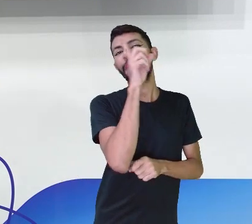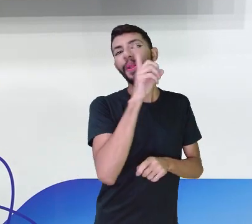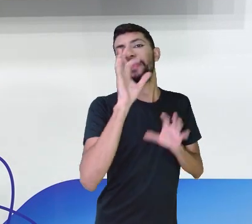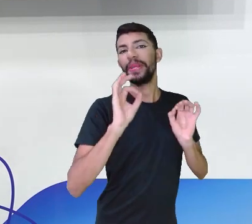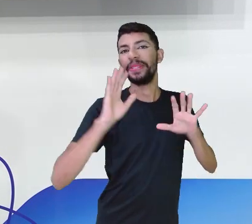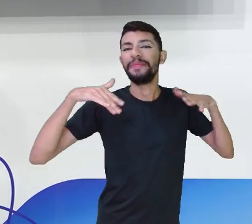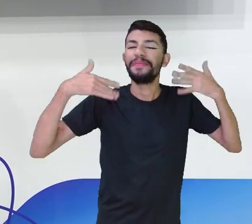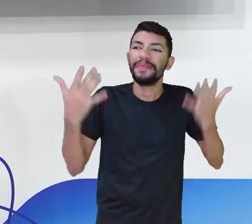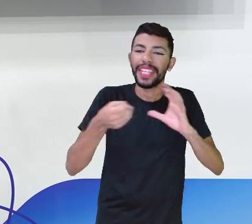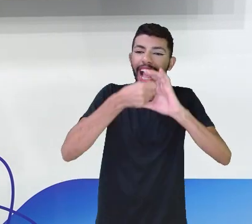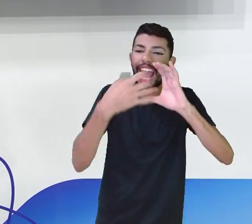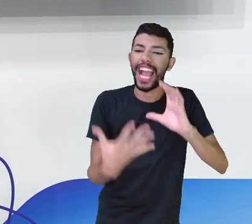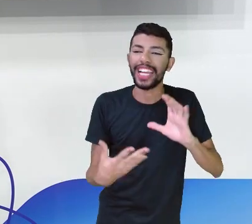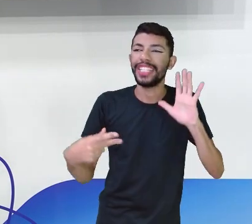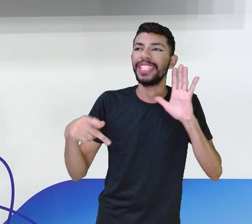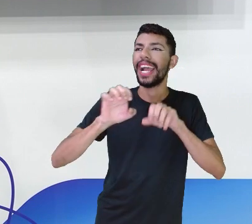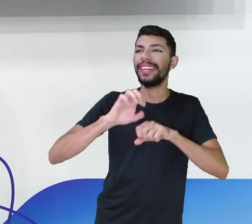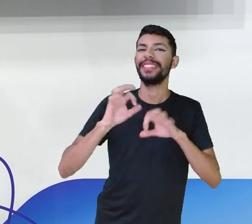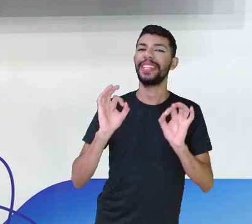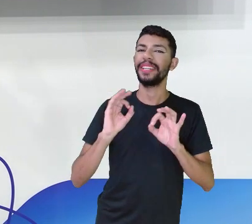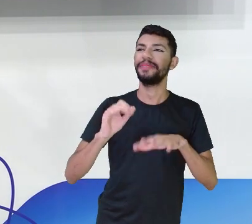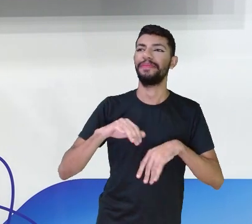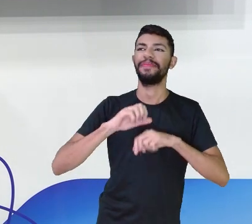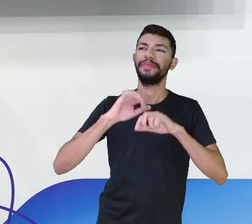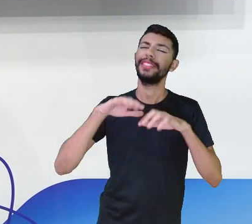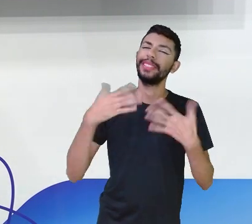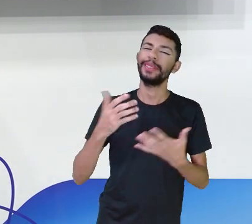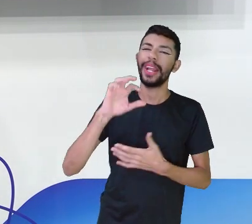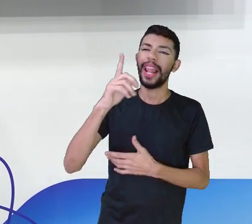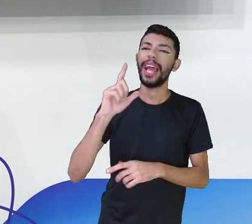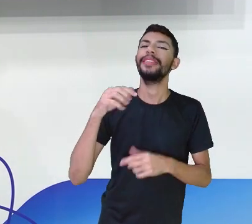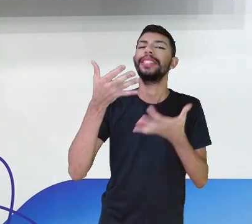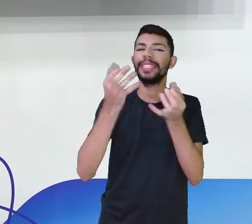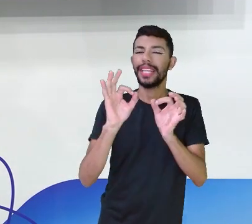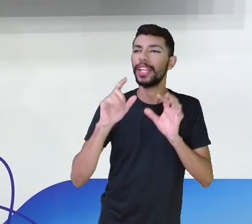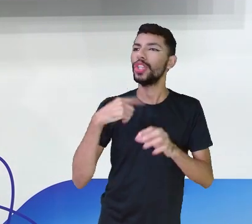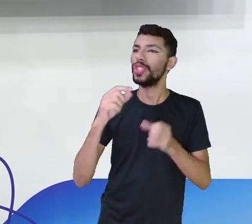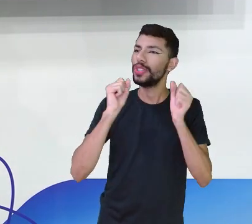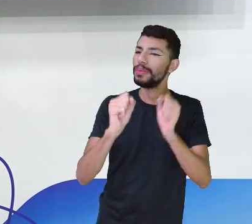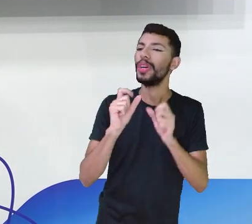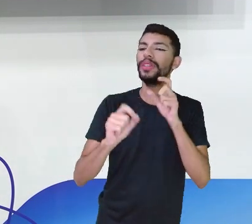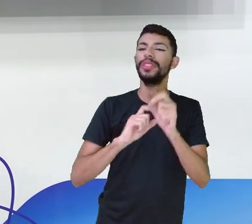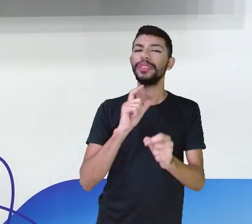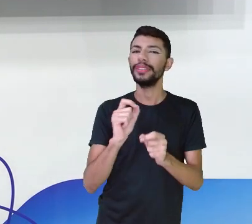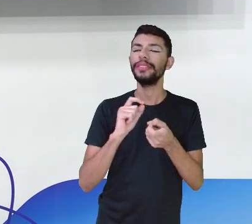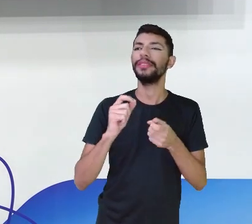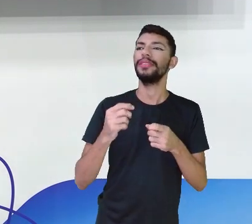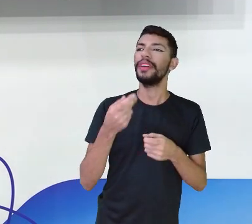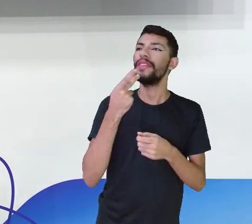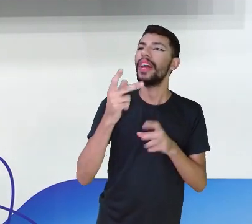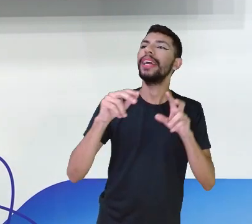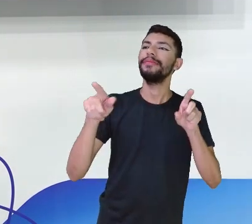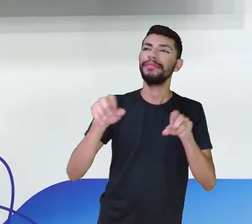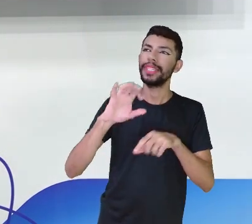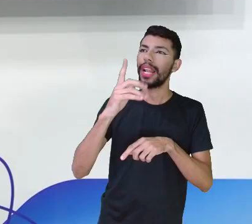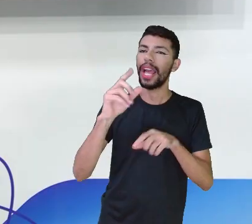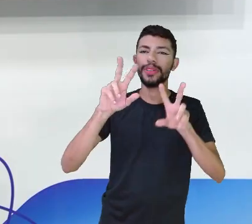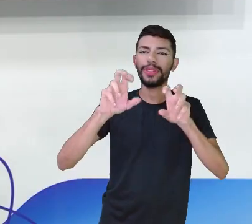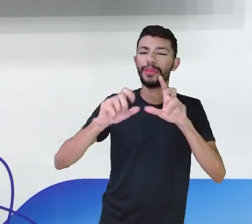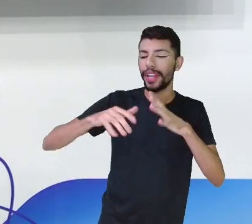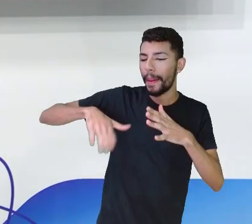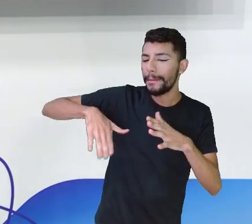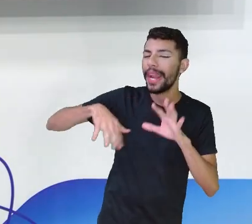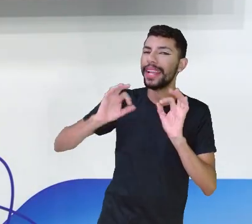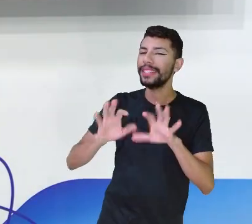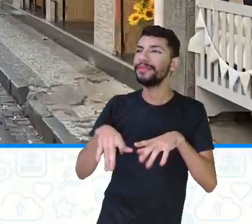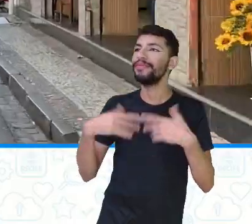das características, claro, está corretíssimo. A gente pode falar tranquilamente de praias e do litoral.